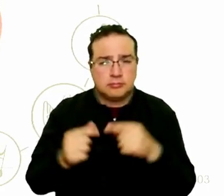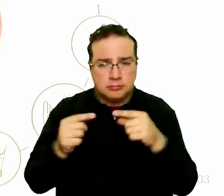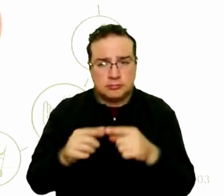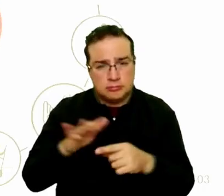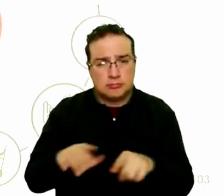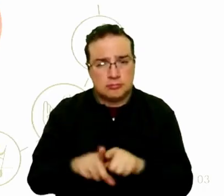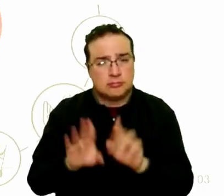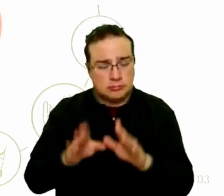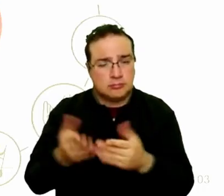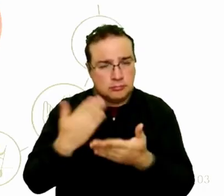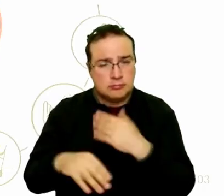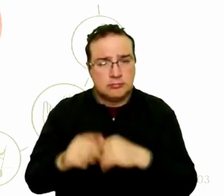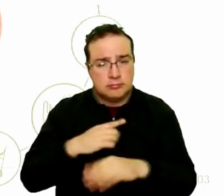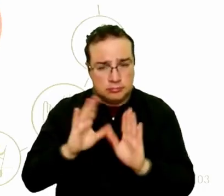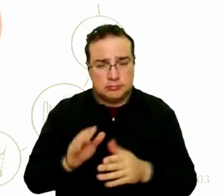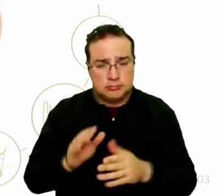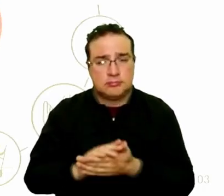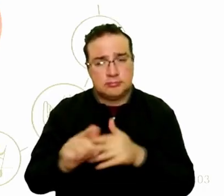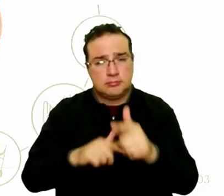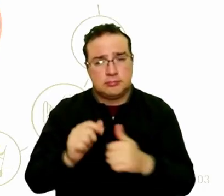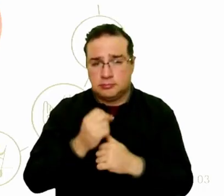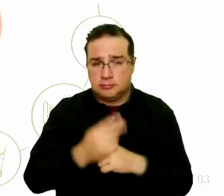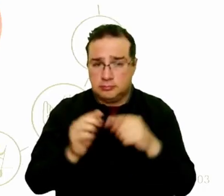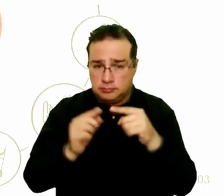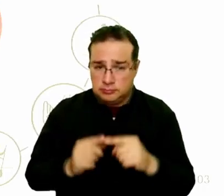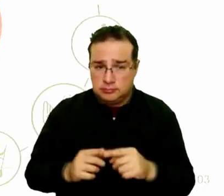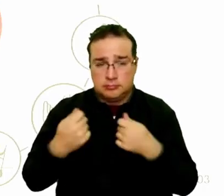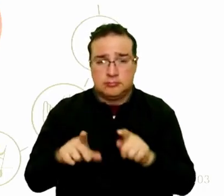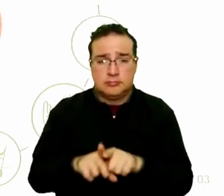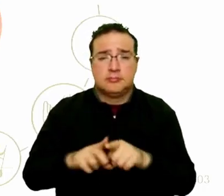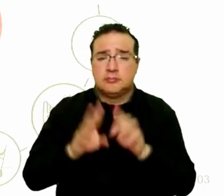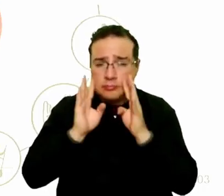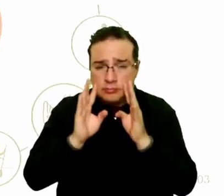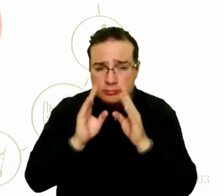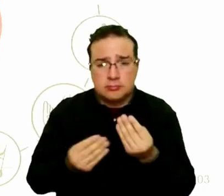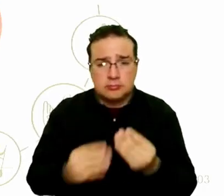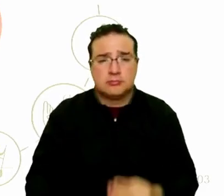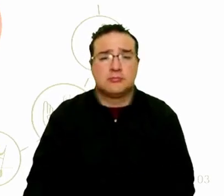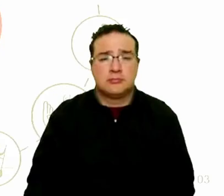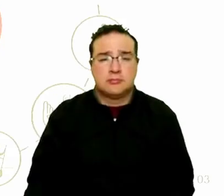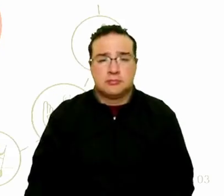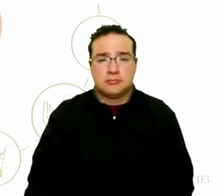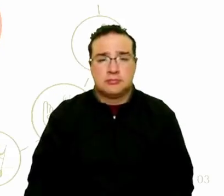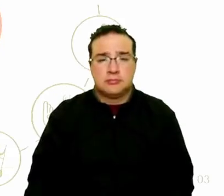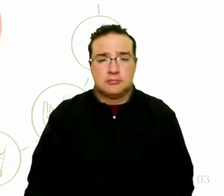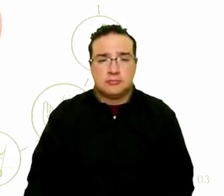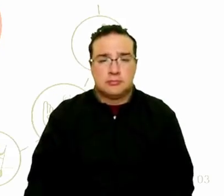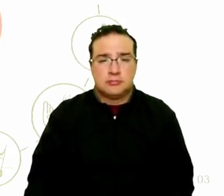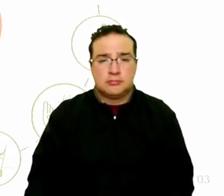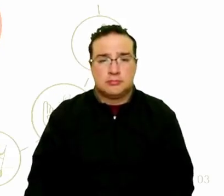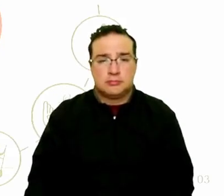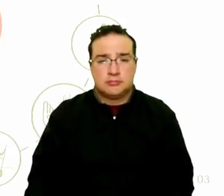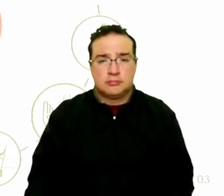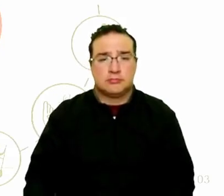essas áreas que a gente já tem aqui na cidade, tão valiosos, que precisam de atenção, que precisam receber esse cuidado para